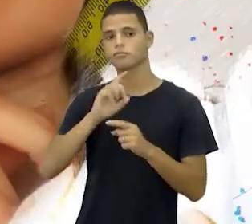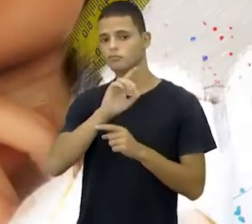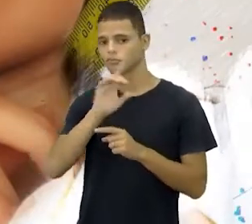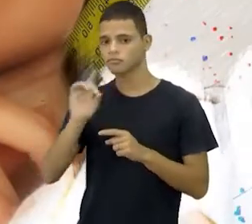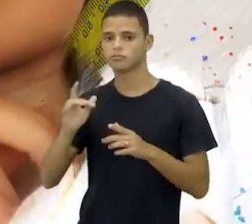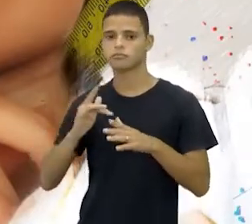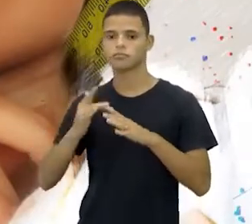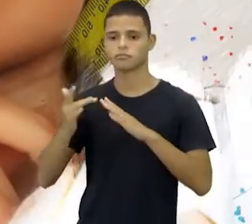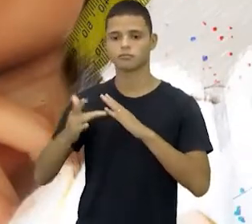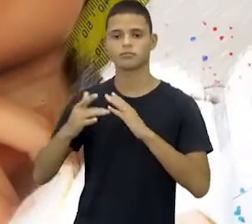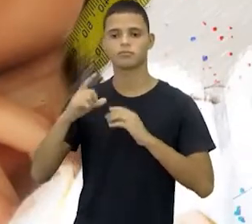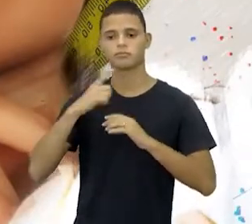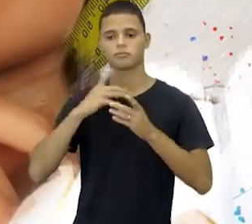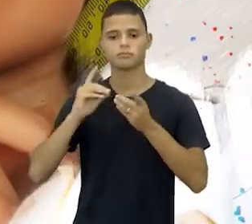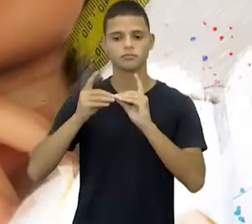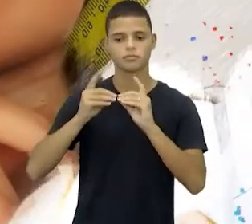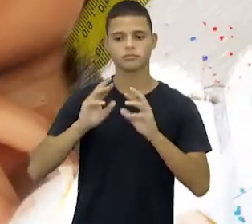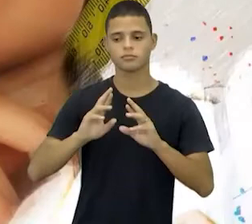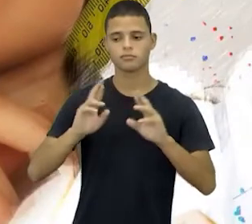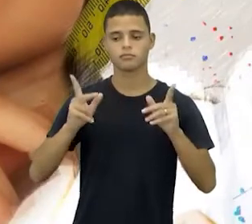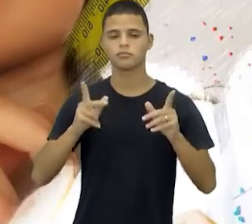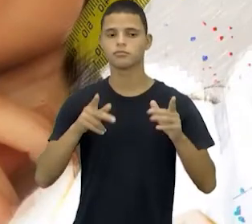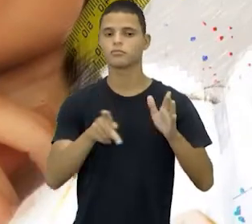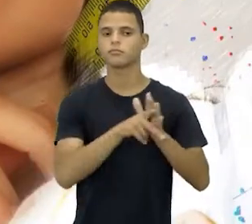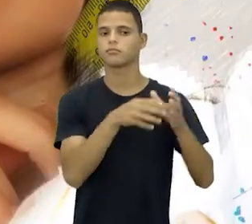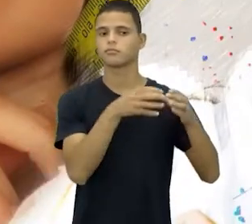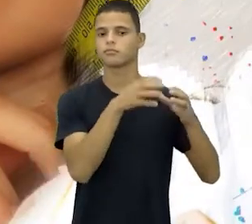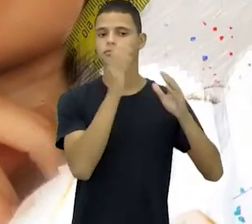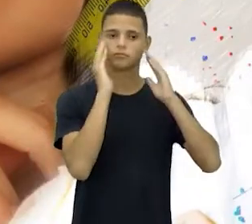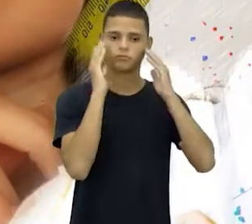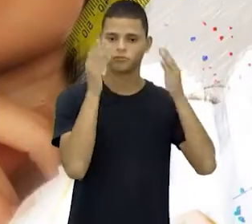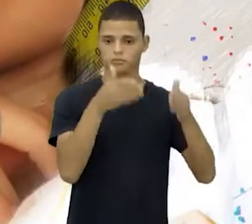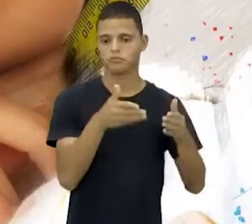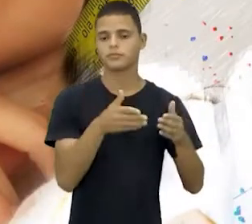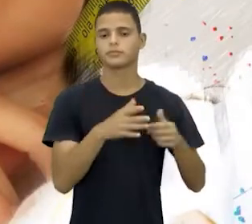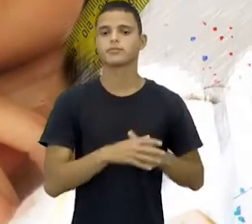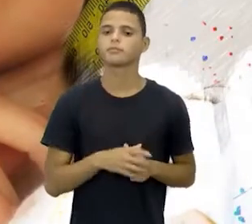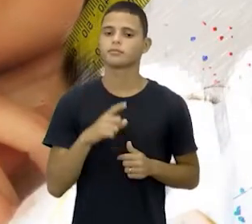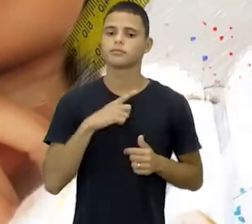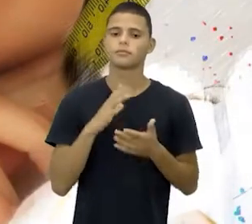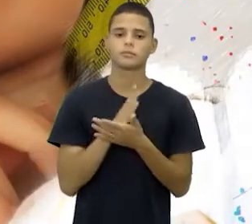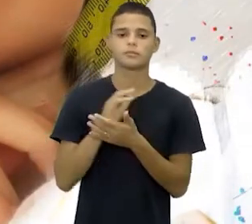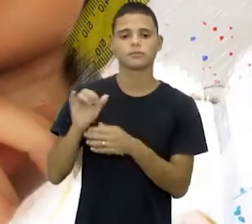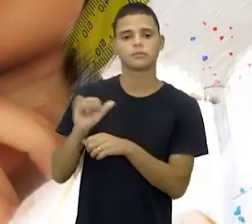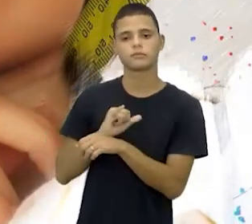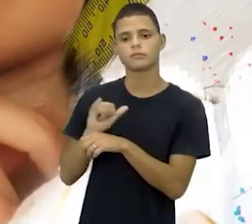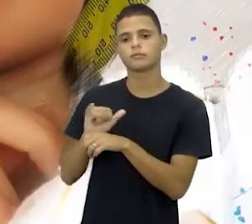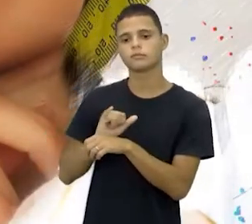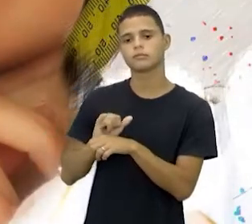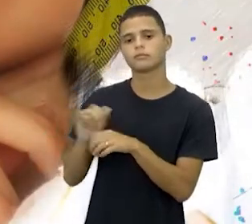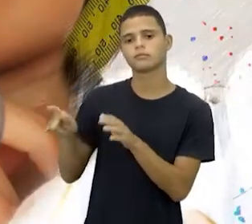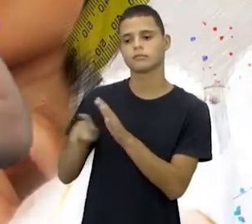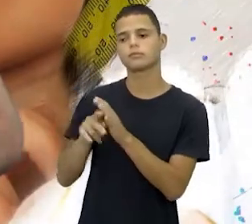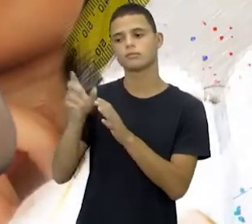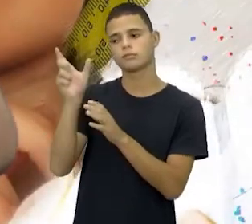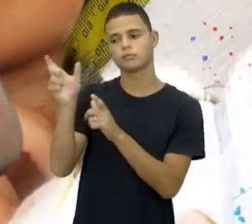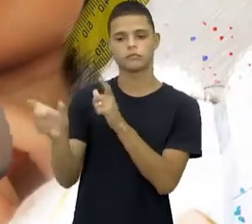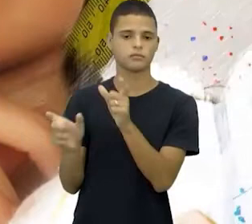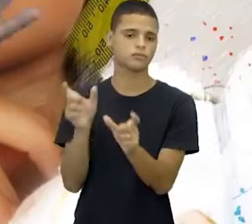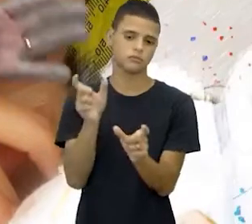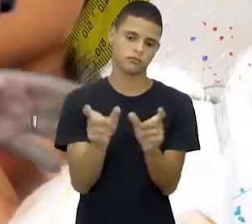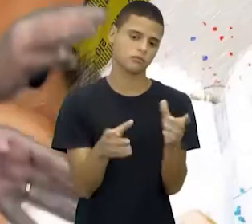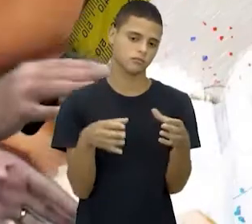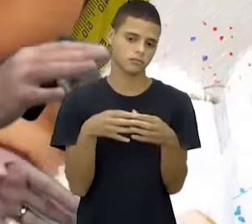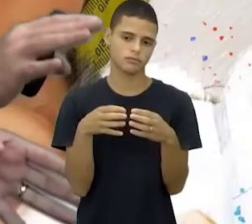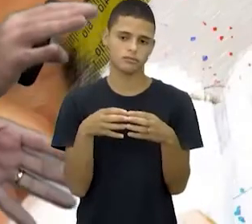social ela tem uma dinâmica para lidar com o seu público, né? Então eu tenho algumas ferramentas que são próprias de uma rede social, tem outras